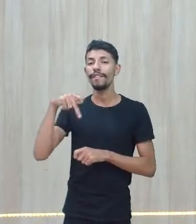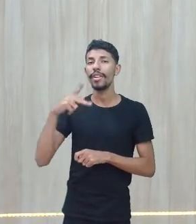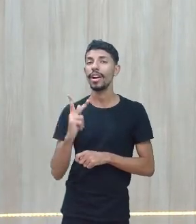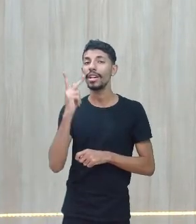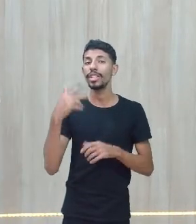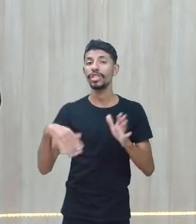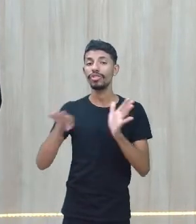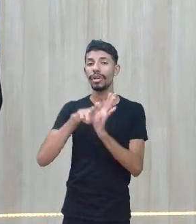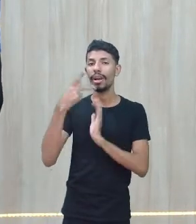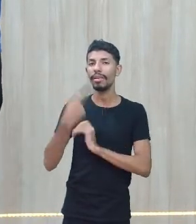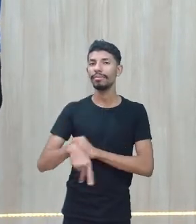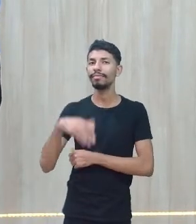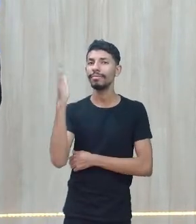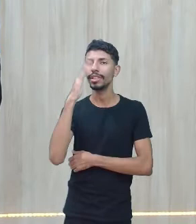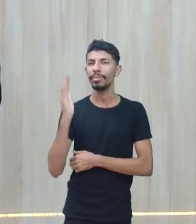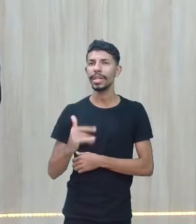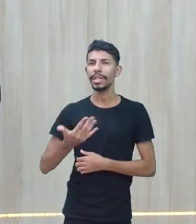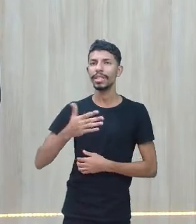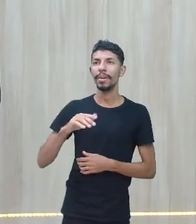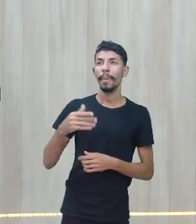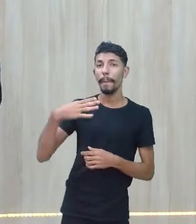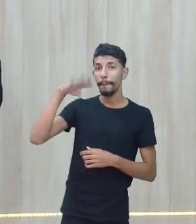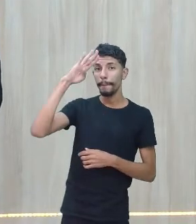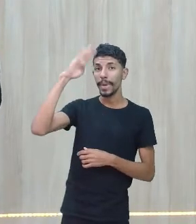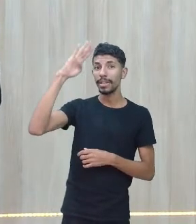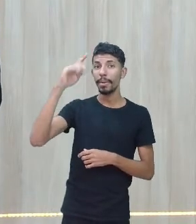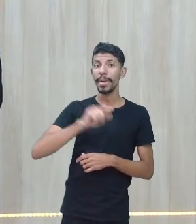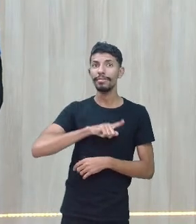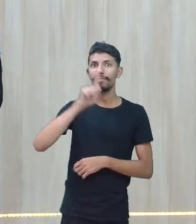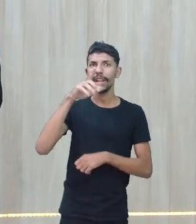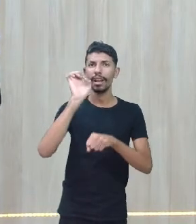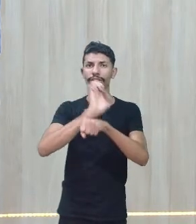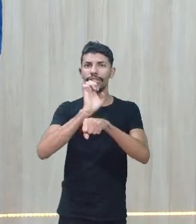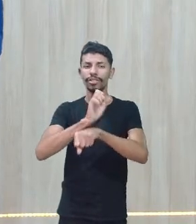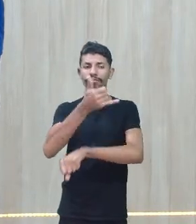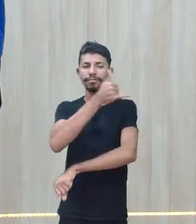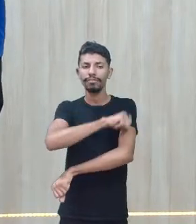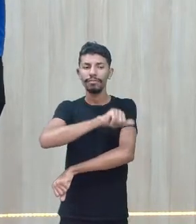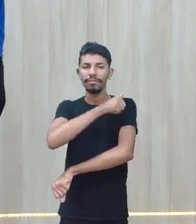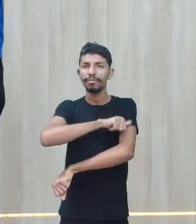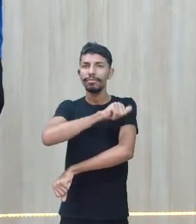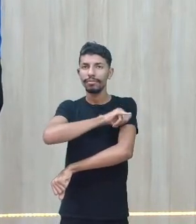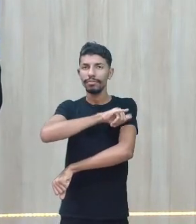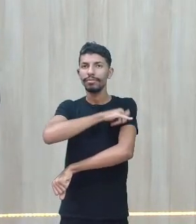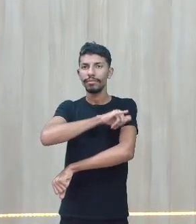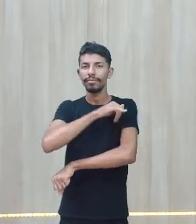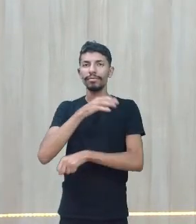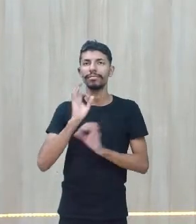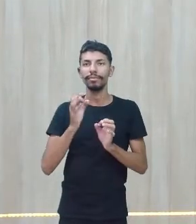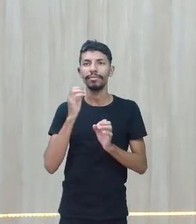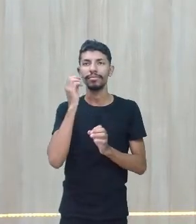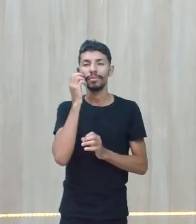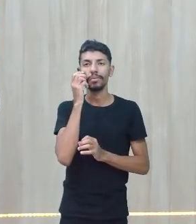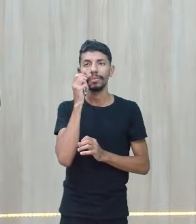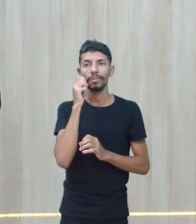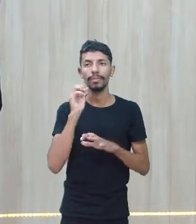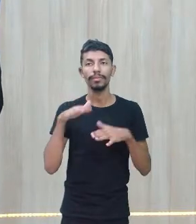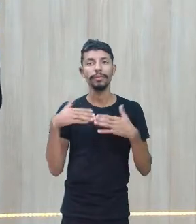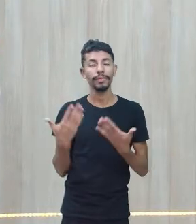no funk carioca, no estado do Rio de Janeiro. Beleza? E aí a gente